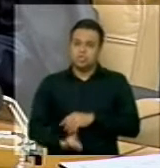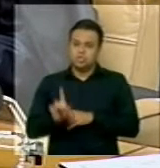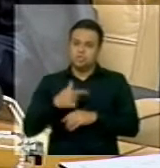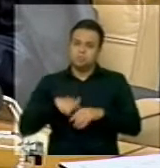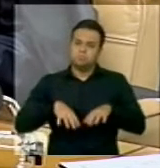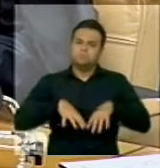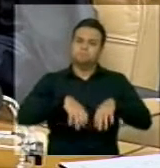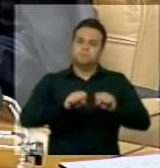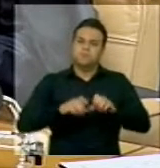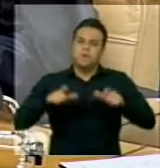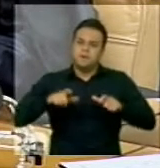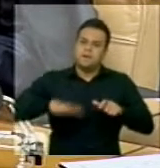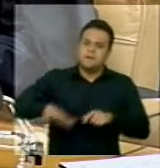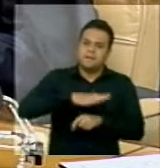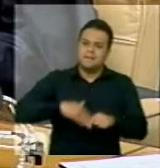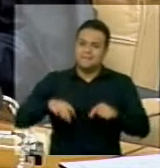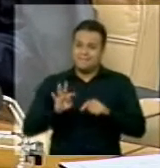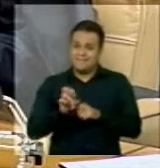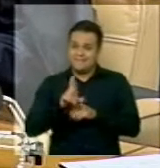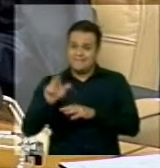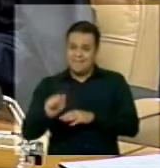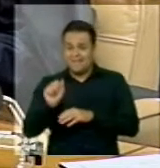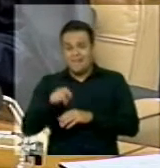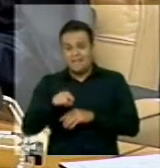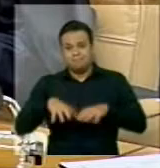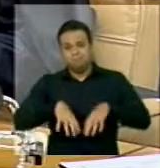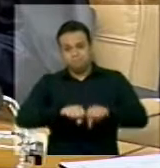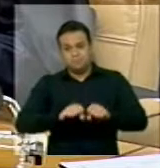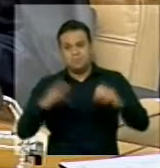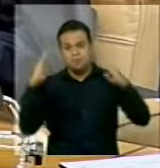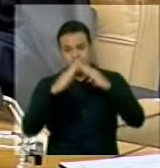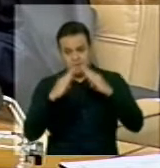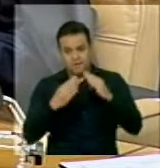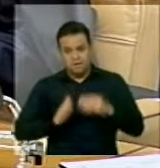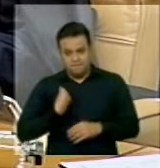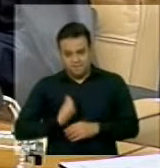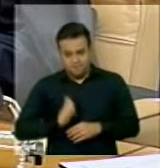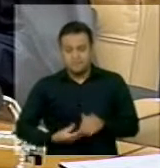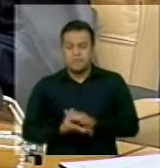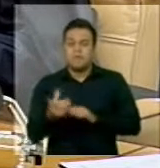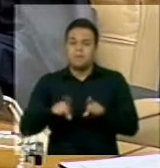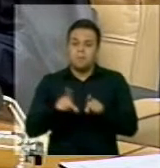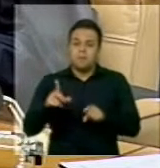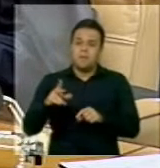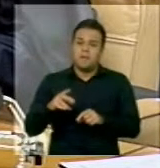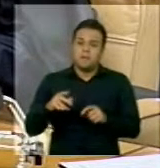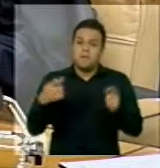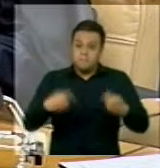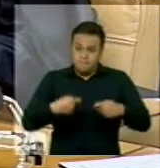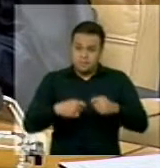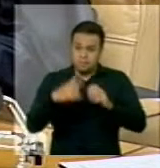sobre as terras que tradicionalmente ocupam. Além disso, nos casos apropriados, deverão ser adotadas medidas